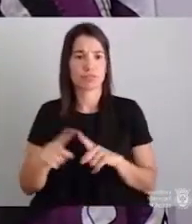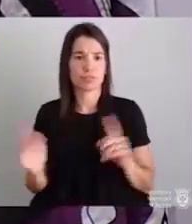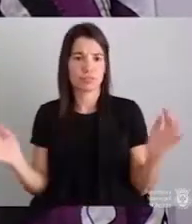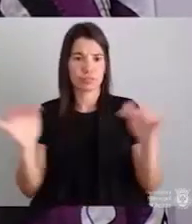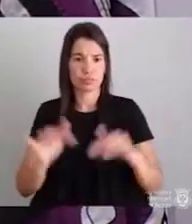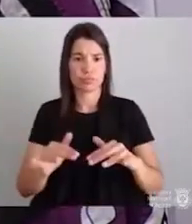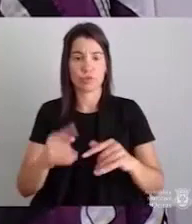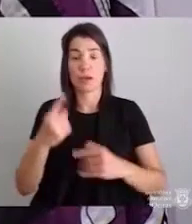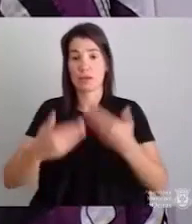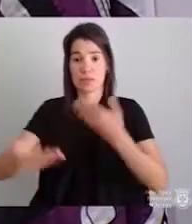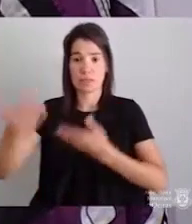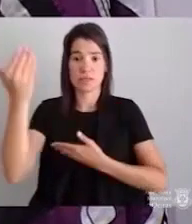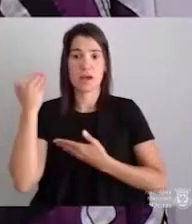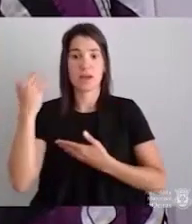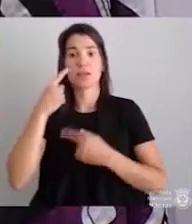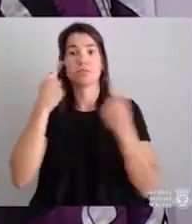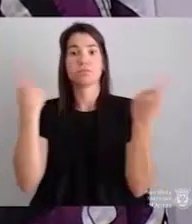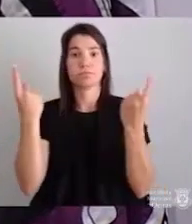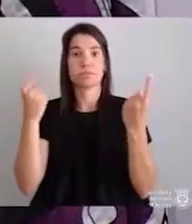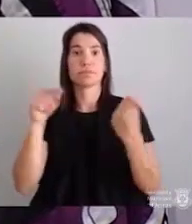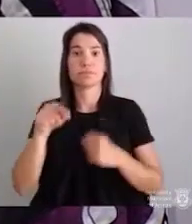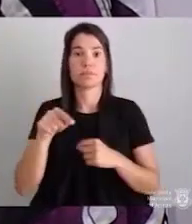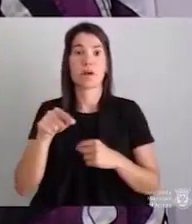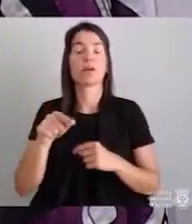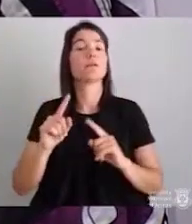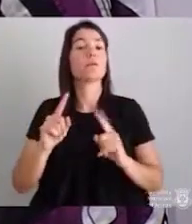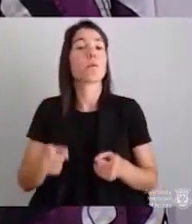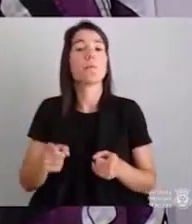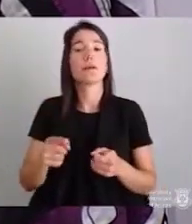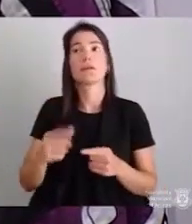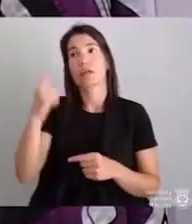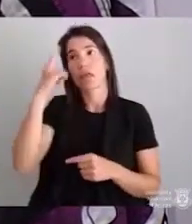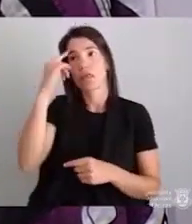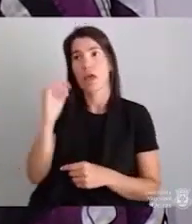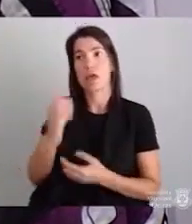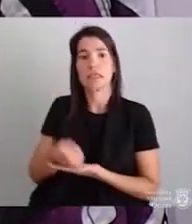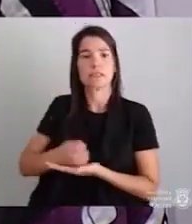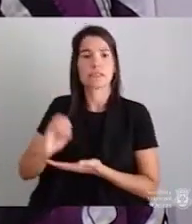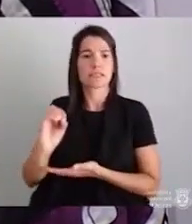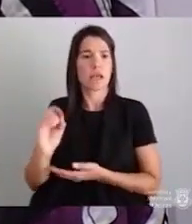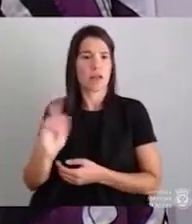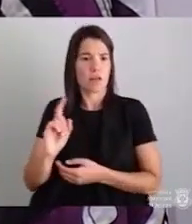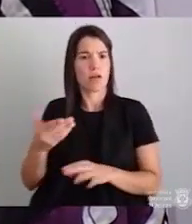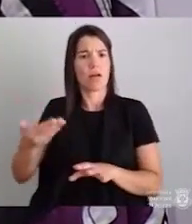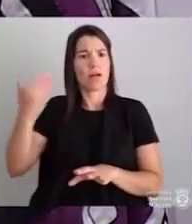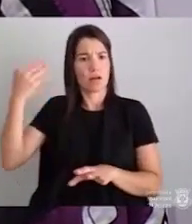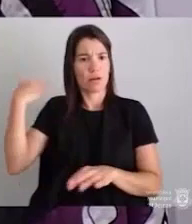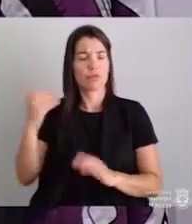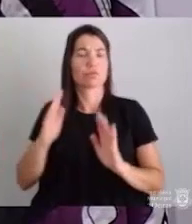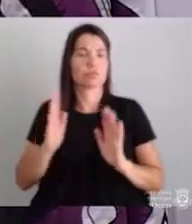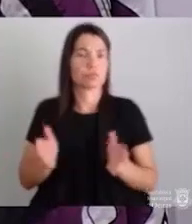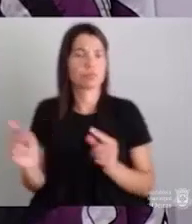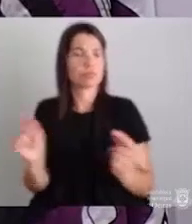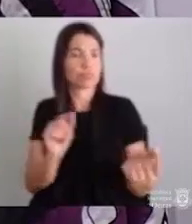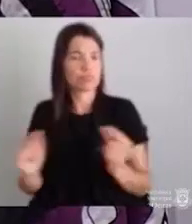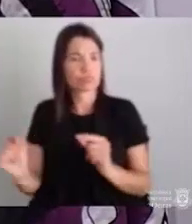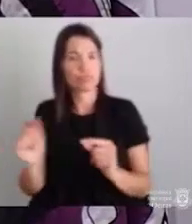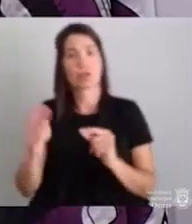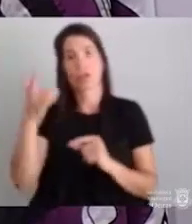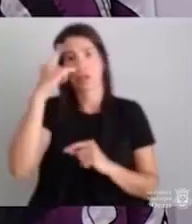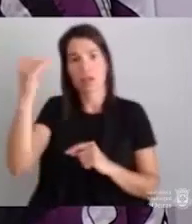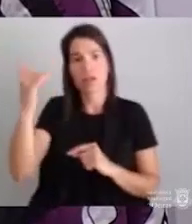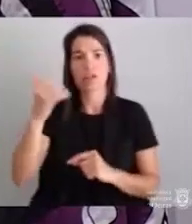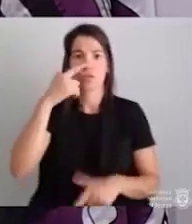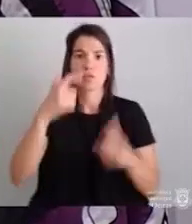passada não parte por isso do zero parte de um alinhamento e discussão de ideias de por grandes sábios